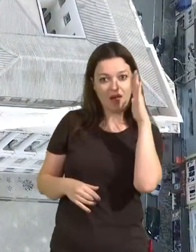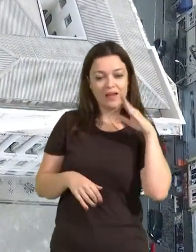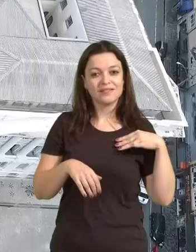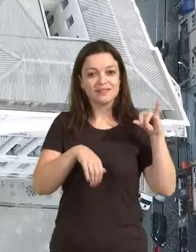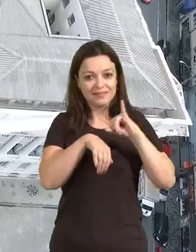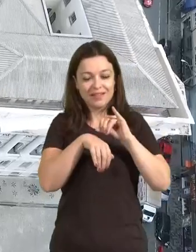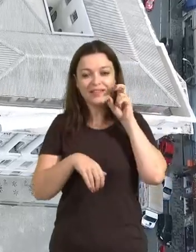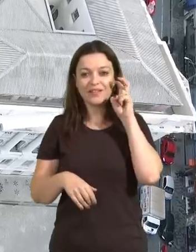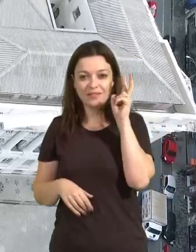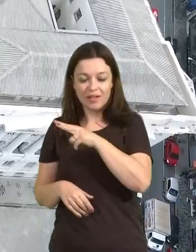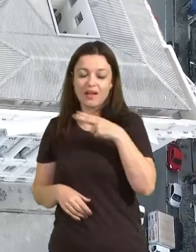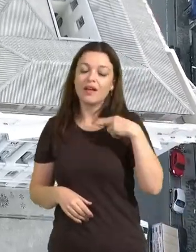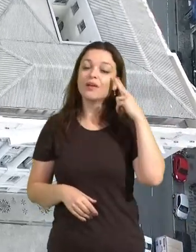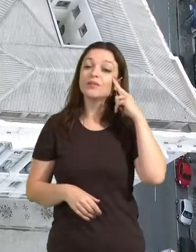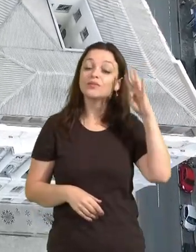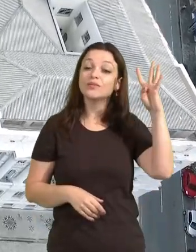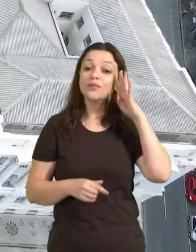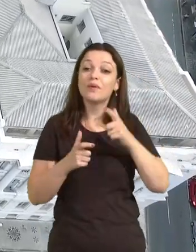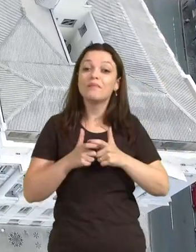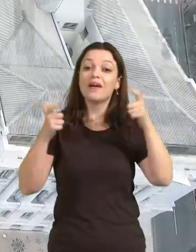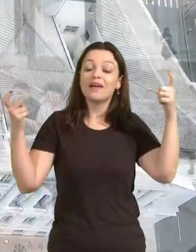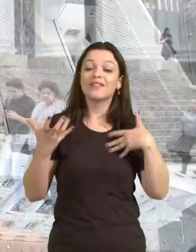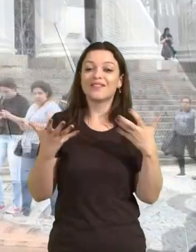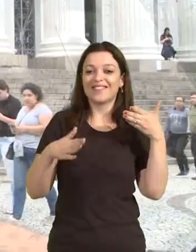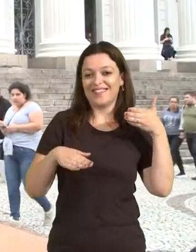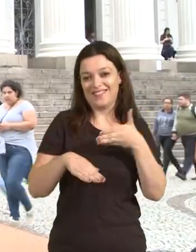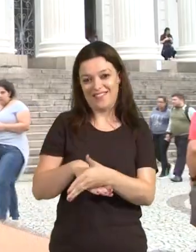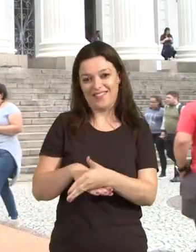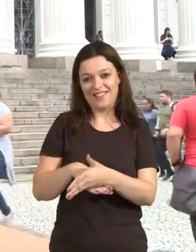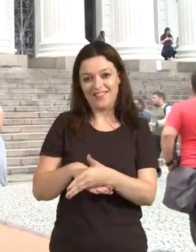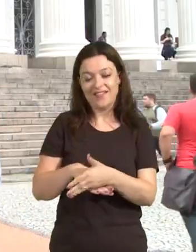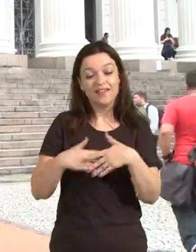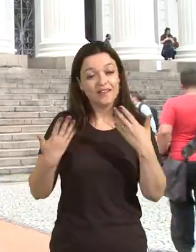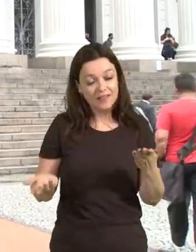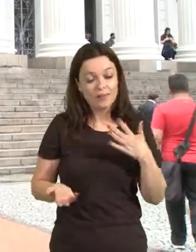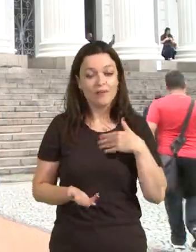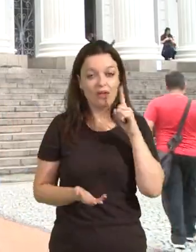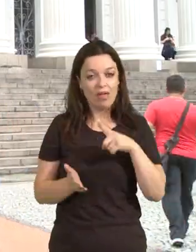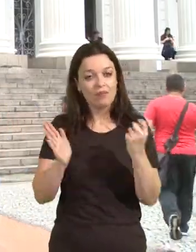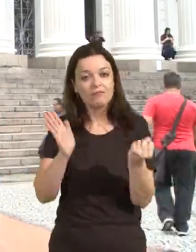É sonho de maioria, né, de passar por aqui também, né? Então